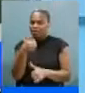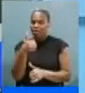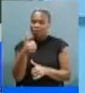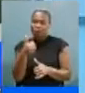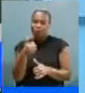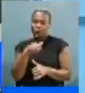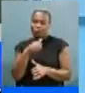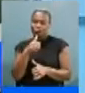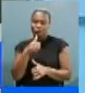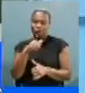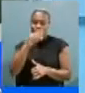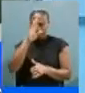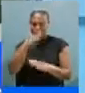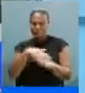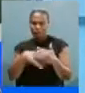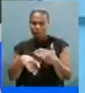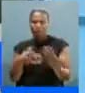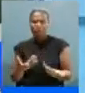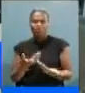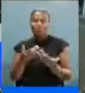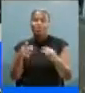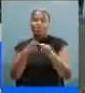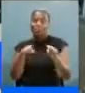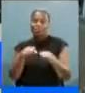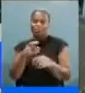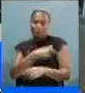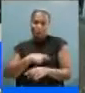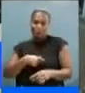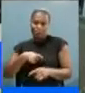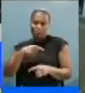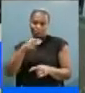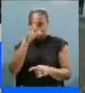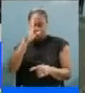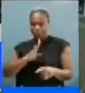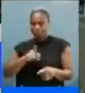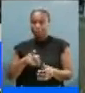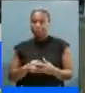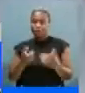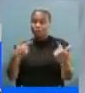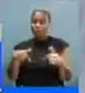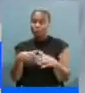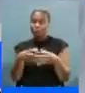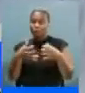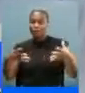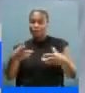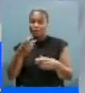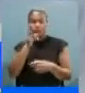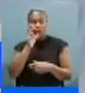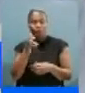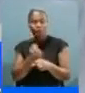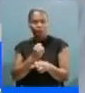nossa performance, principalmente a nível agora costeiro. A reunião do Conselho Superior de Comandos, alargado aos diretores de